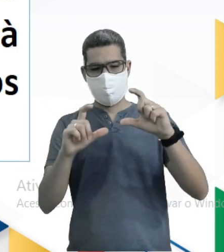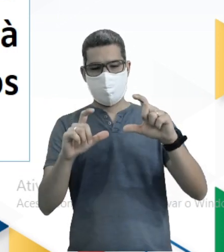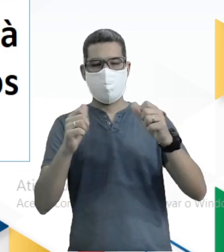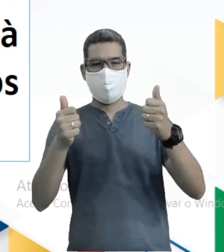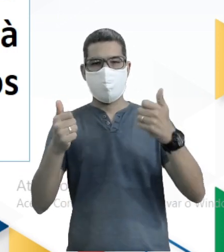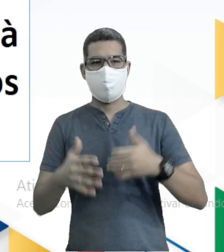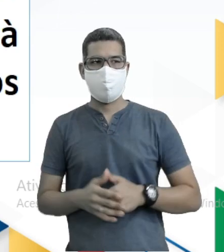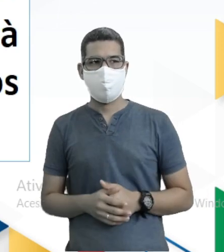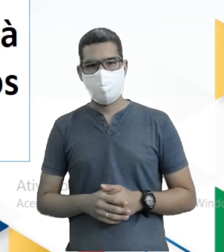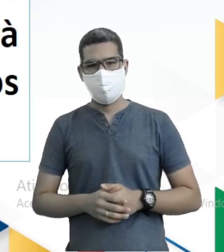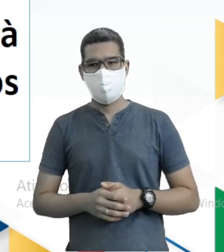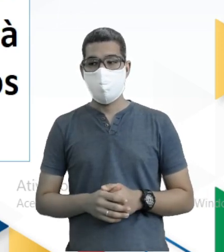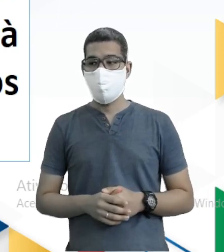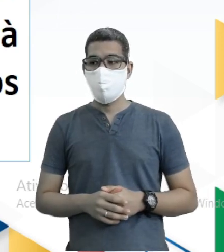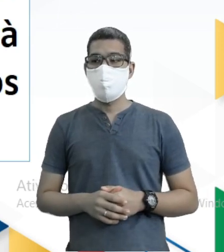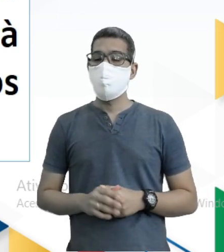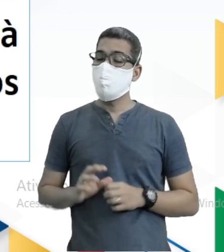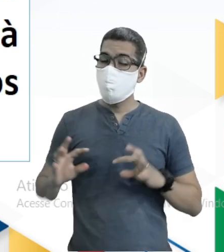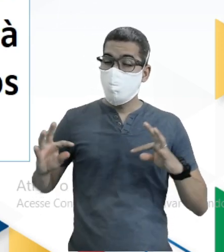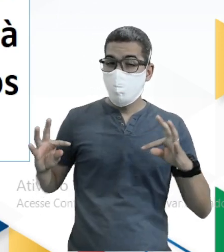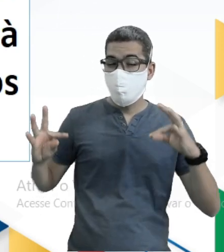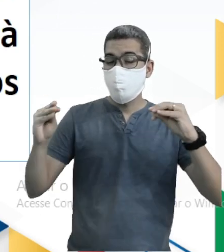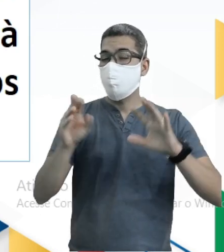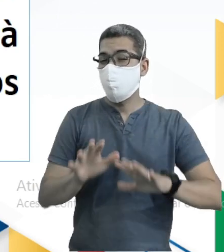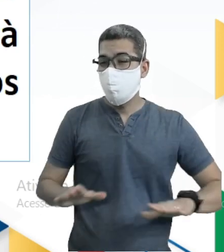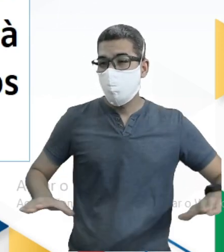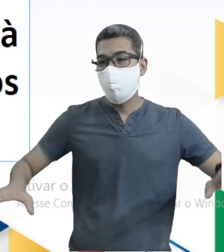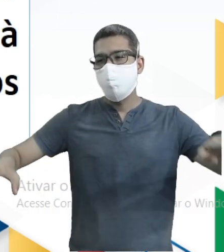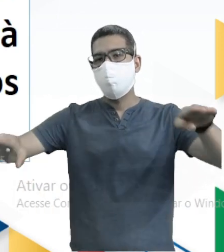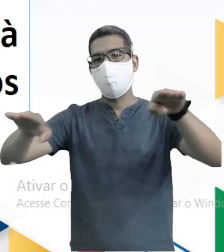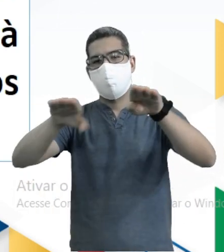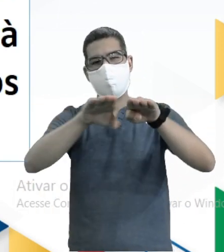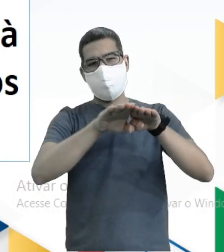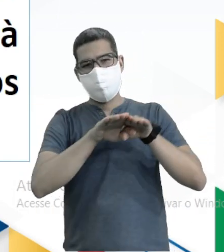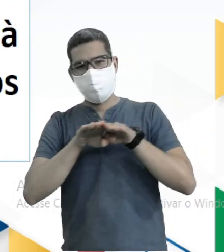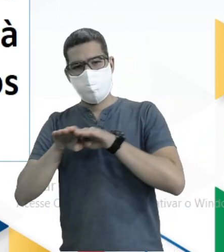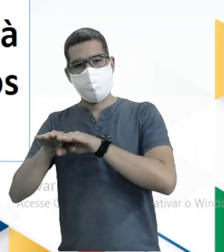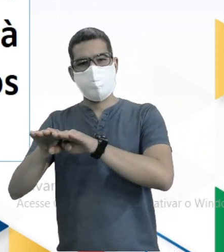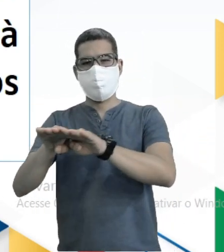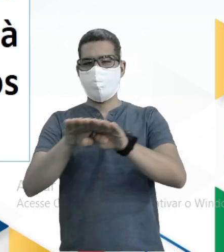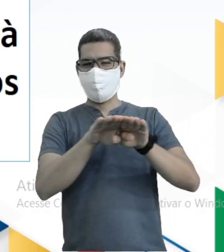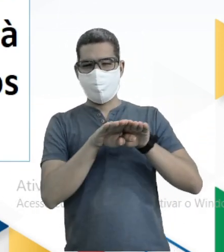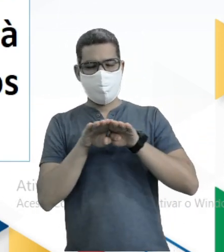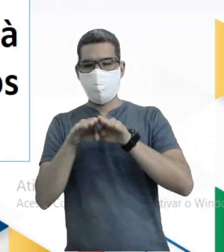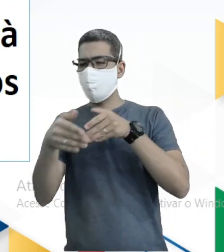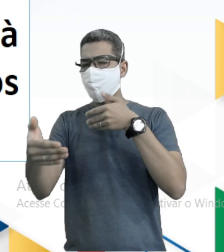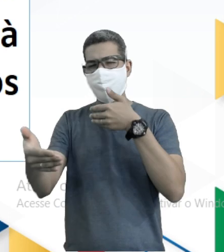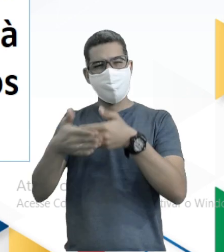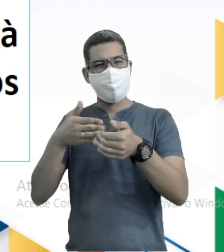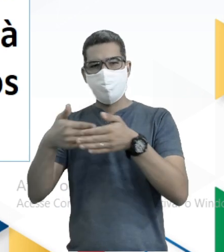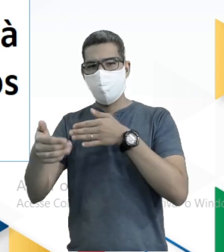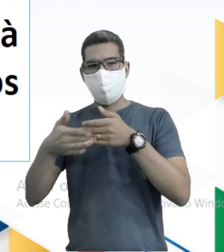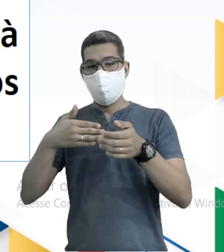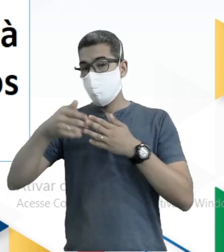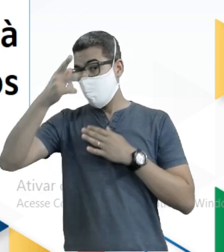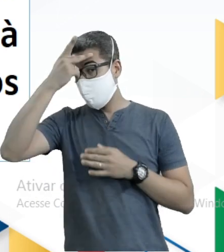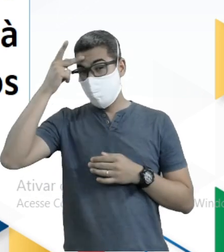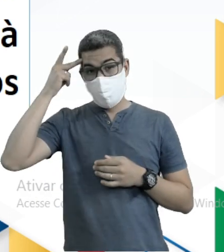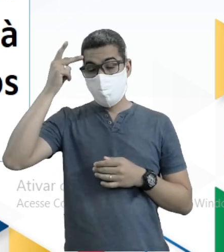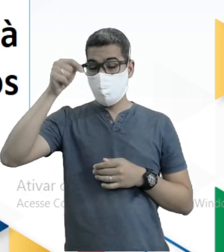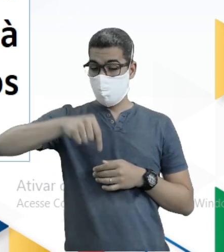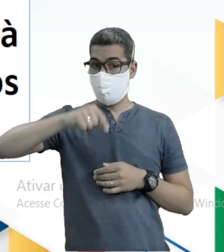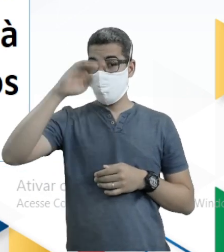sem distinção de qualquer natureza, garantindo-se aos brasileiros e residentes no país o que?